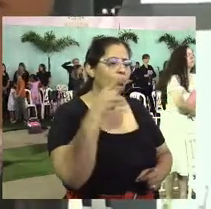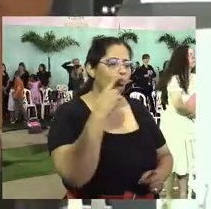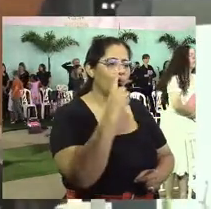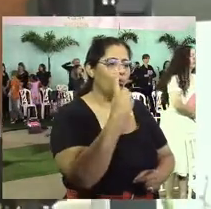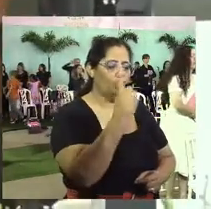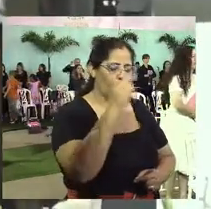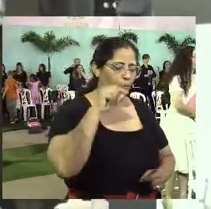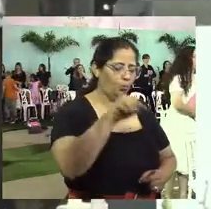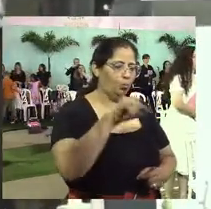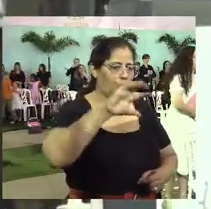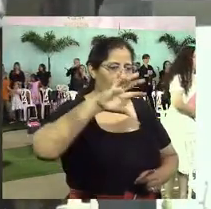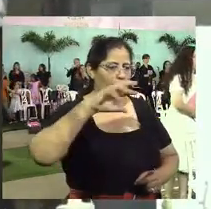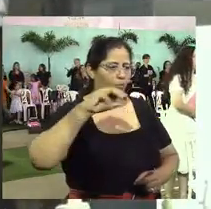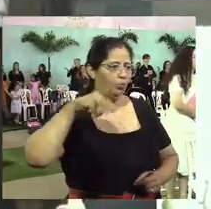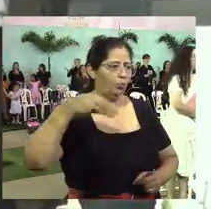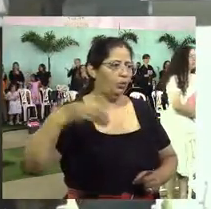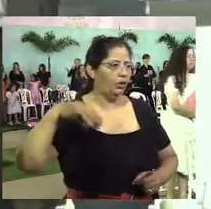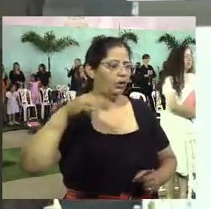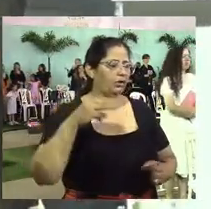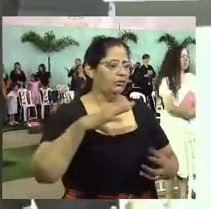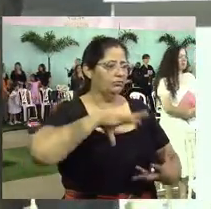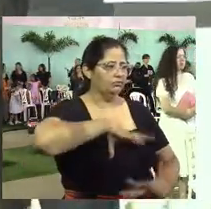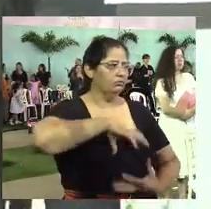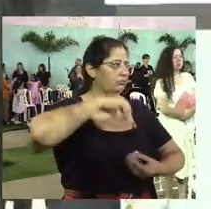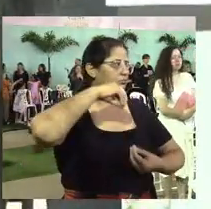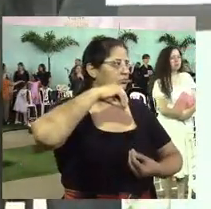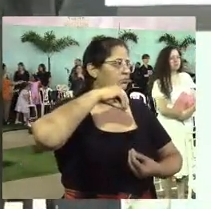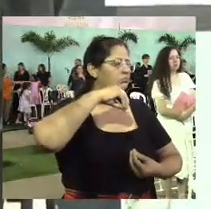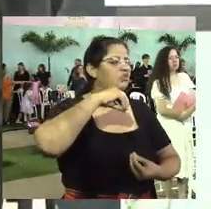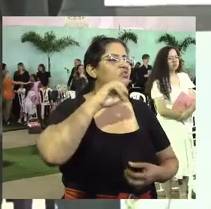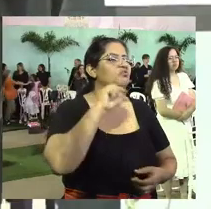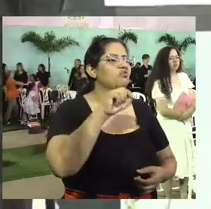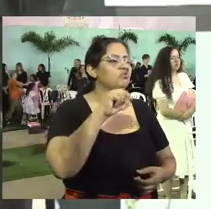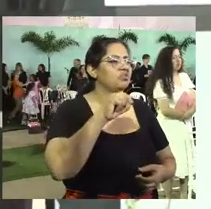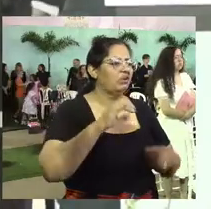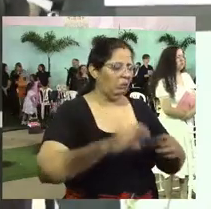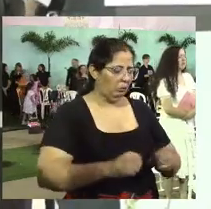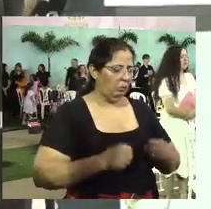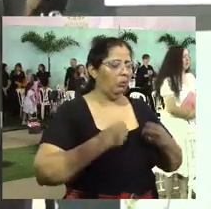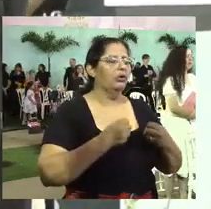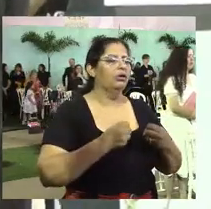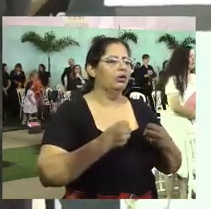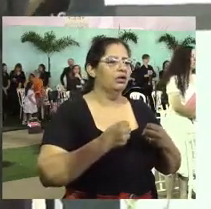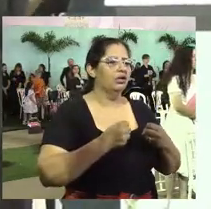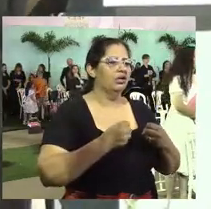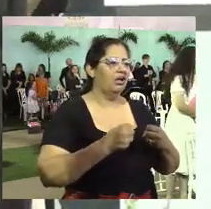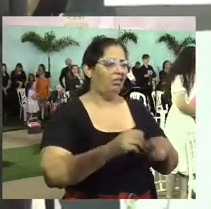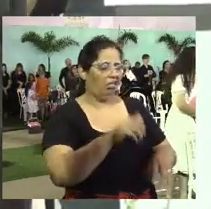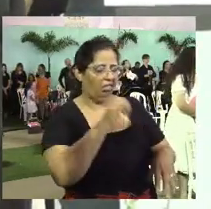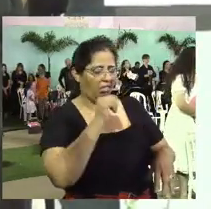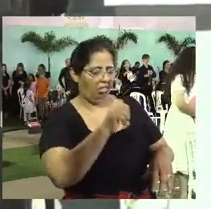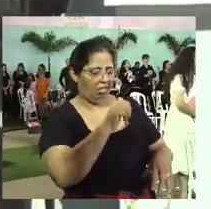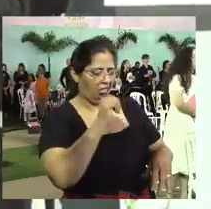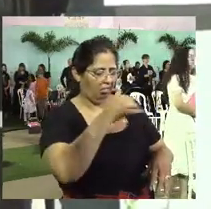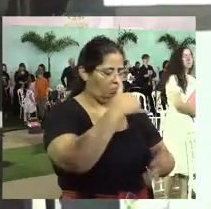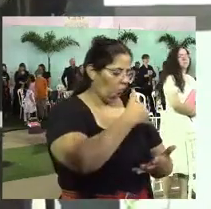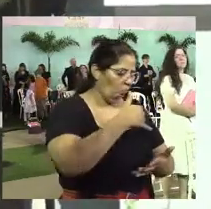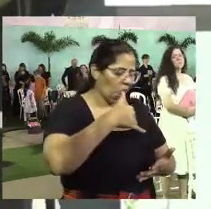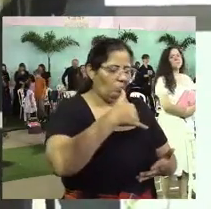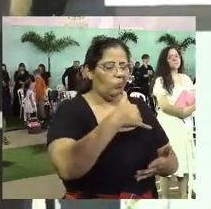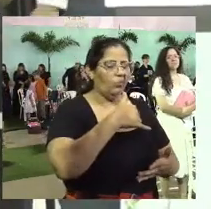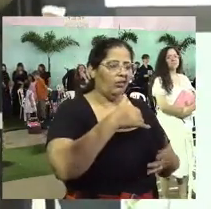só os esfomeado você que quer coragem para entrar dentro de bares e pregar dentro de boates de boca de fumo